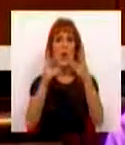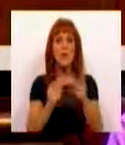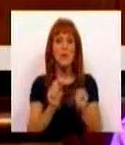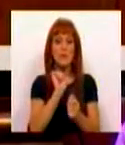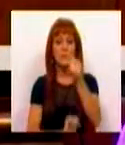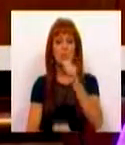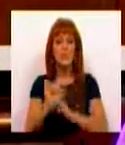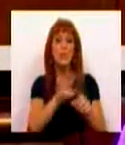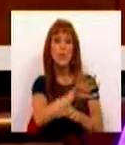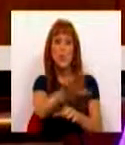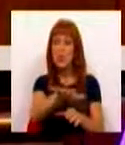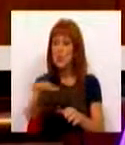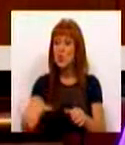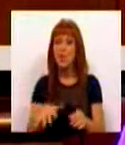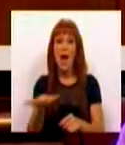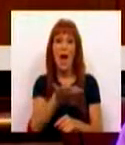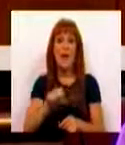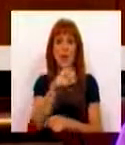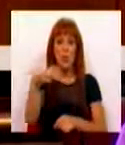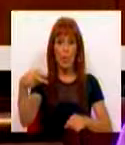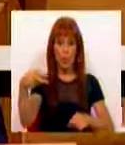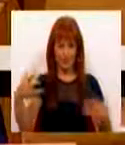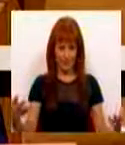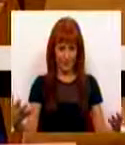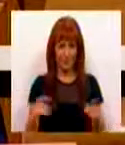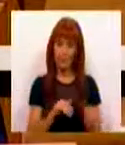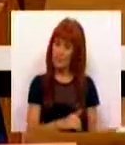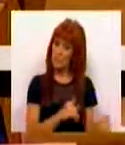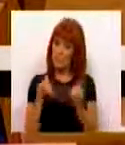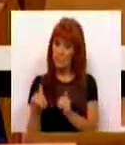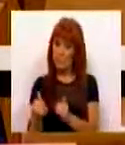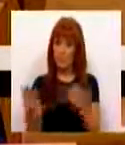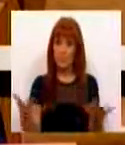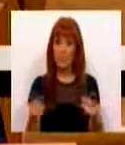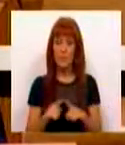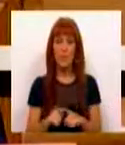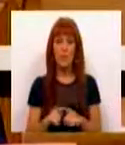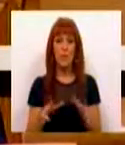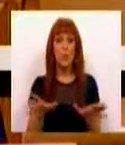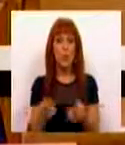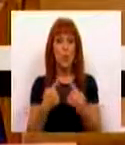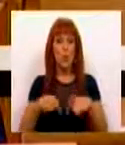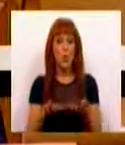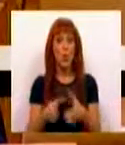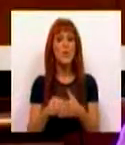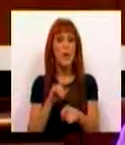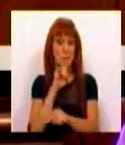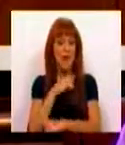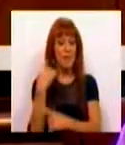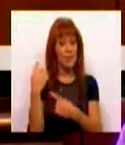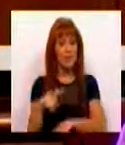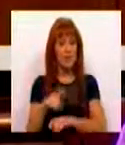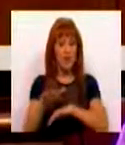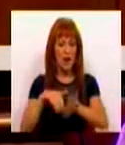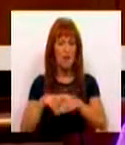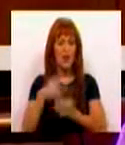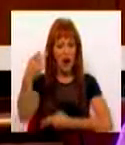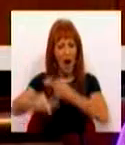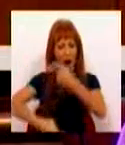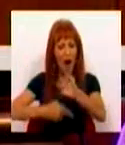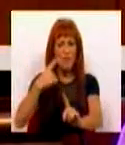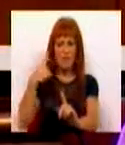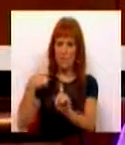orçamental no conjunto da área do euro. Por outro lado, o Conselho terá oportunidade de fazer uma